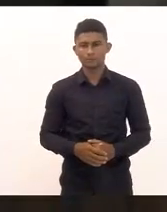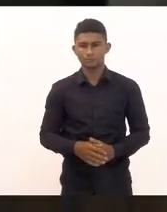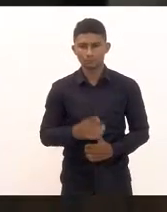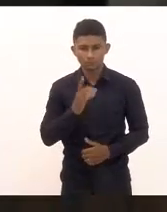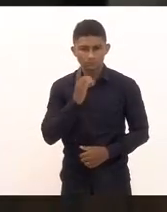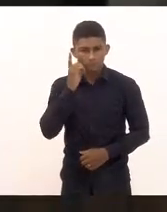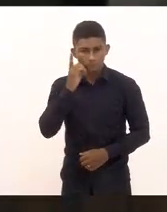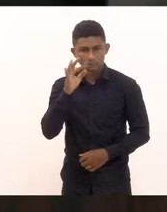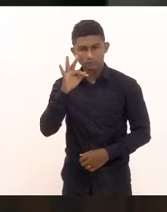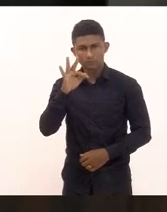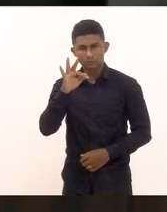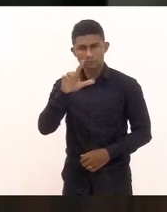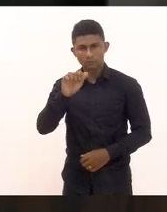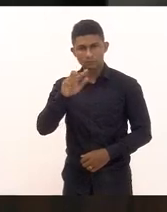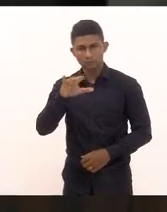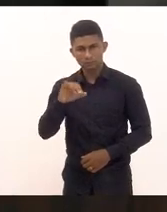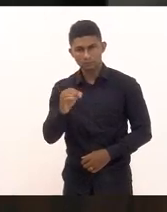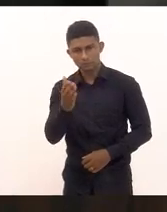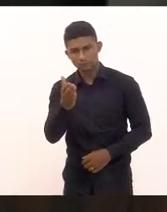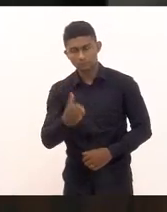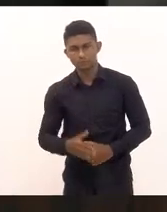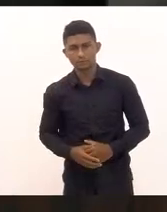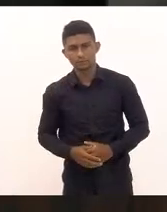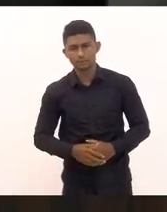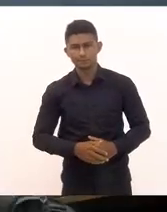Deputado Flávio Serafini, por favor.